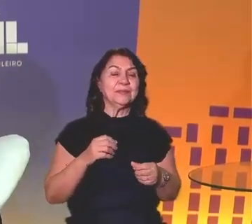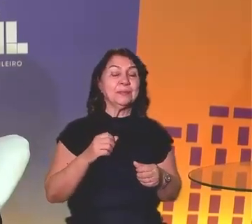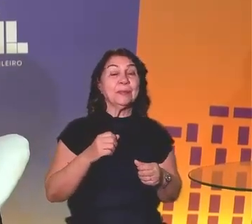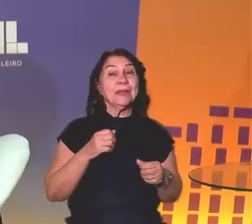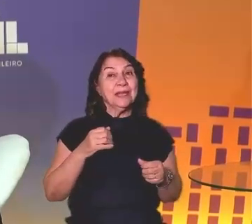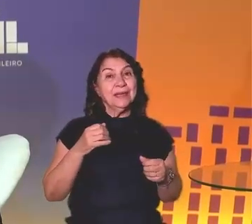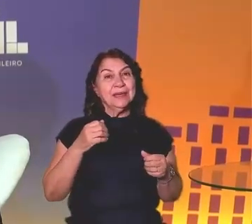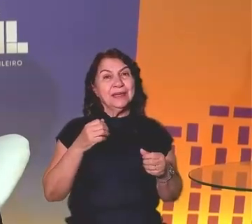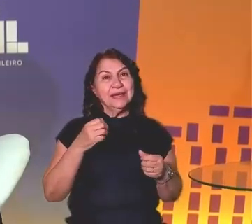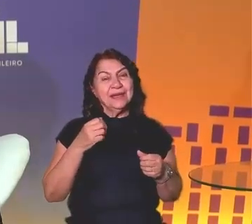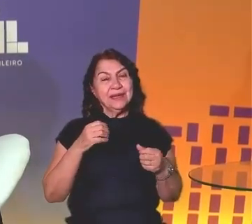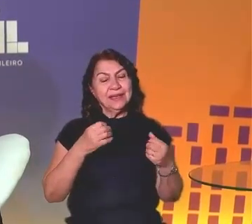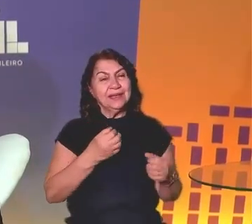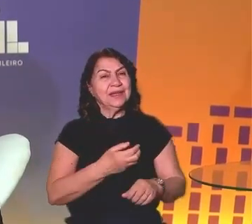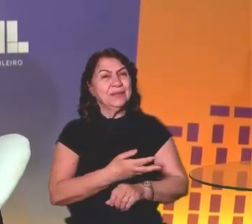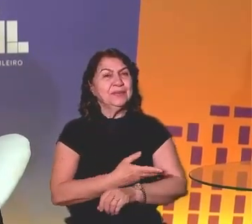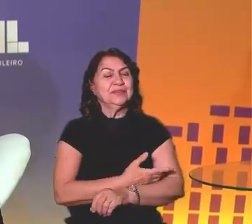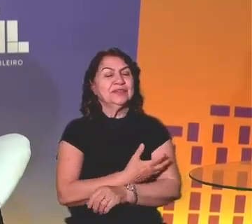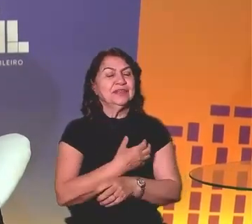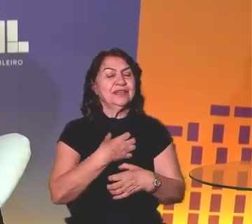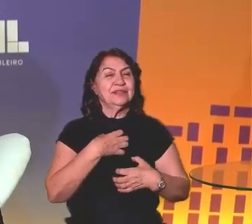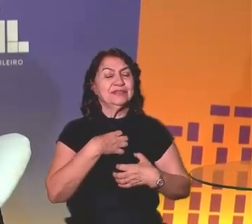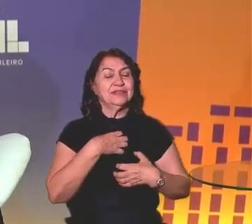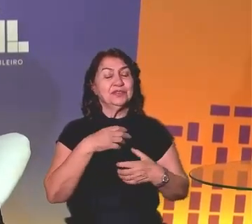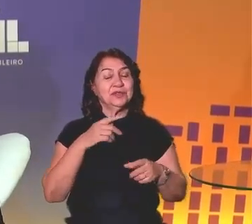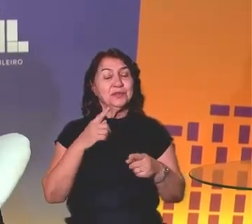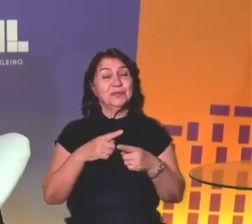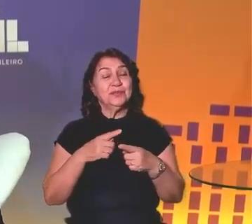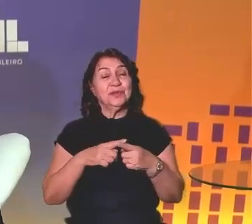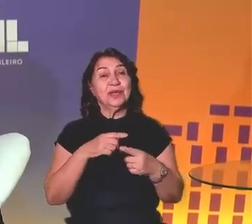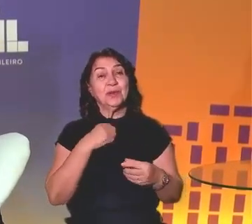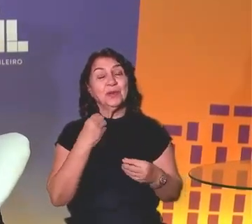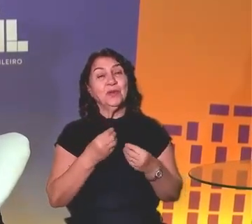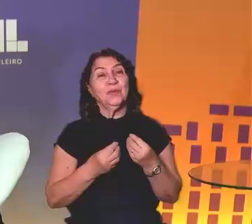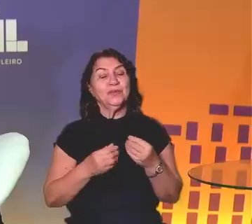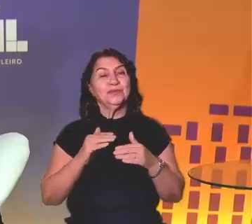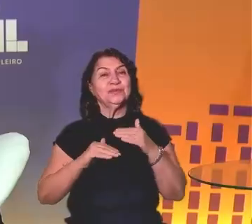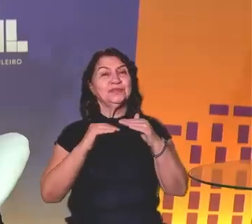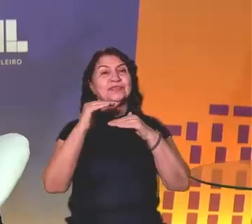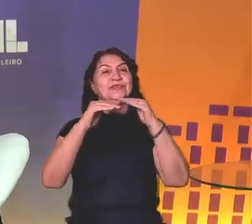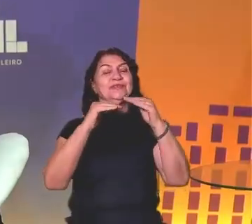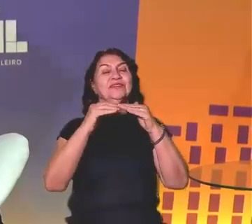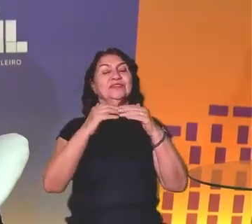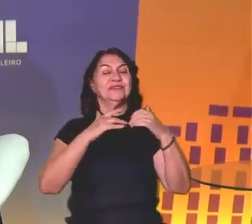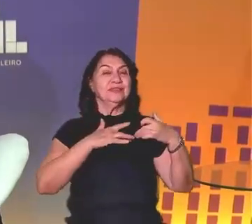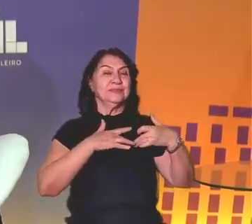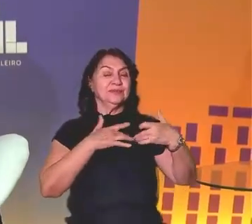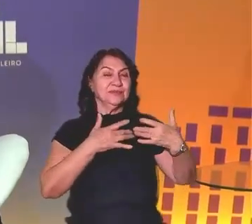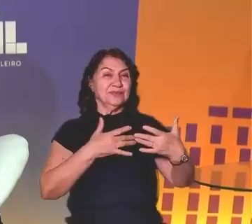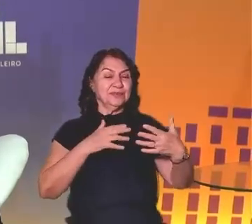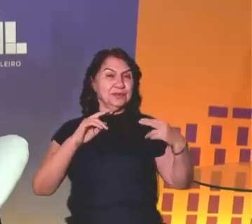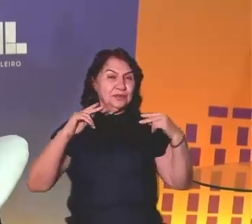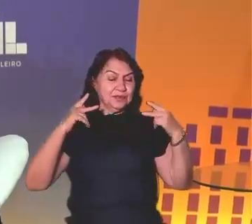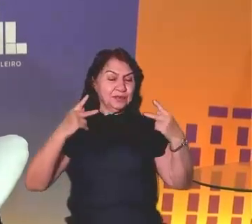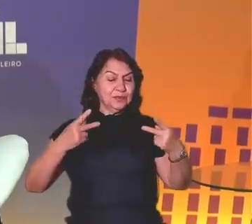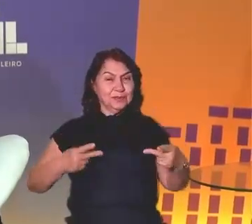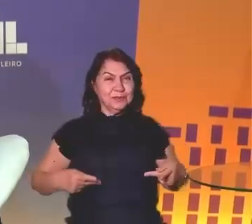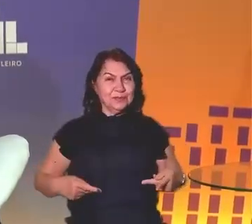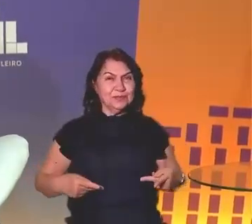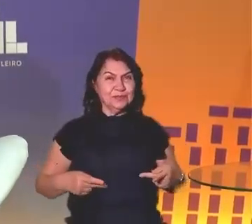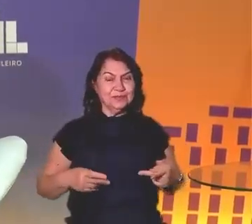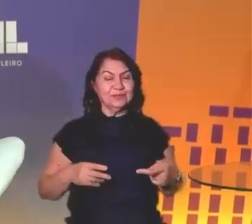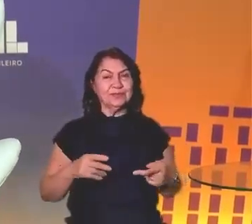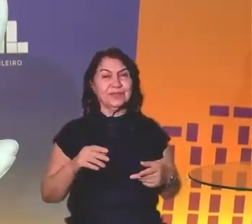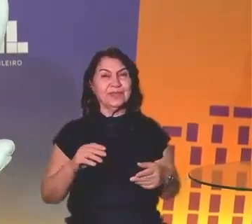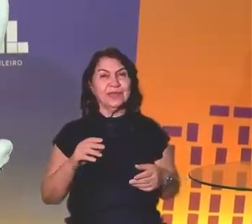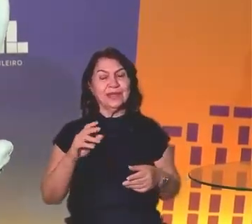emocionarem, sentirem, para eles entenderem porque como a gente desenvolve a compaixão no ser humano? Através da arte. A